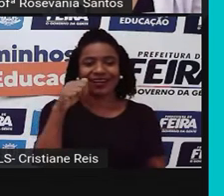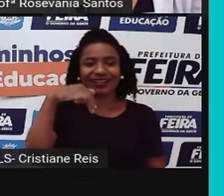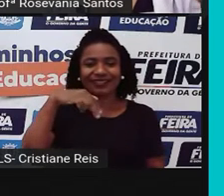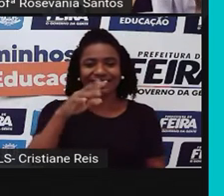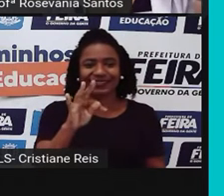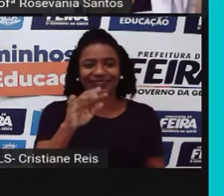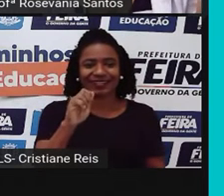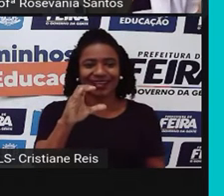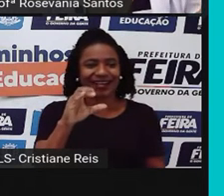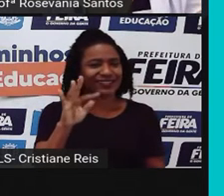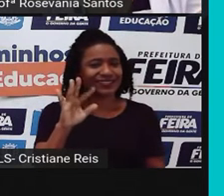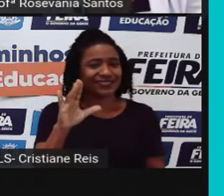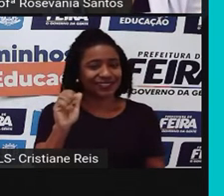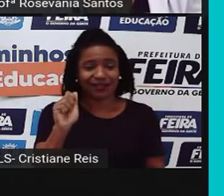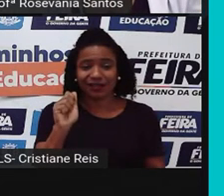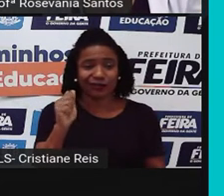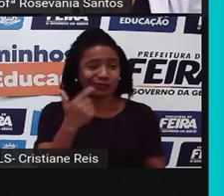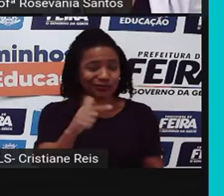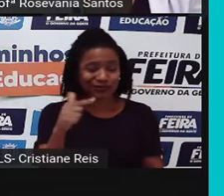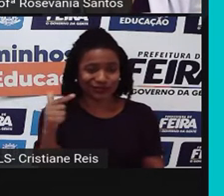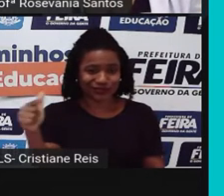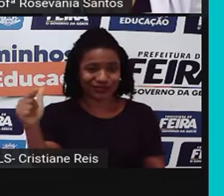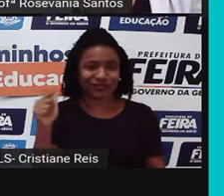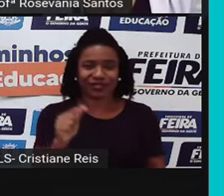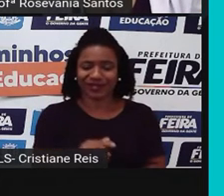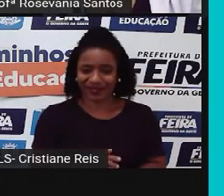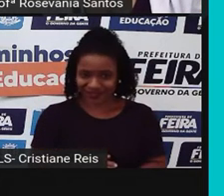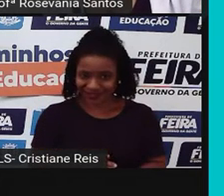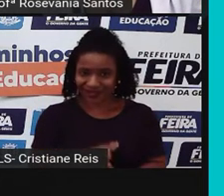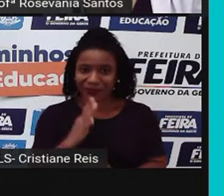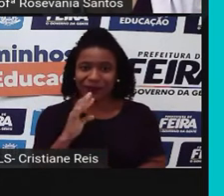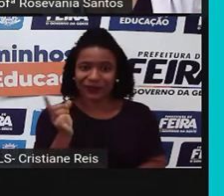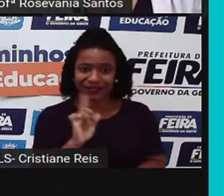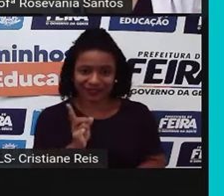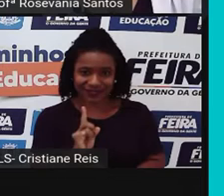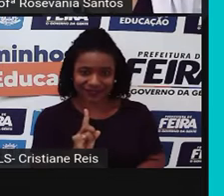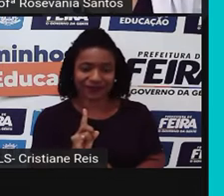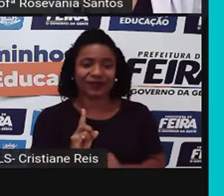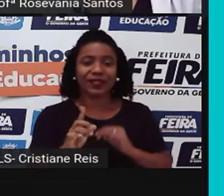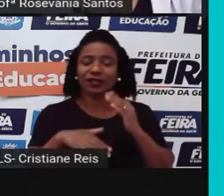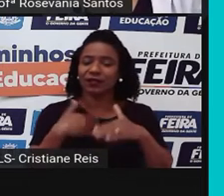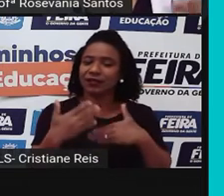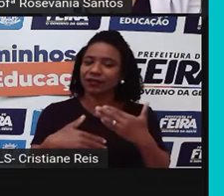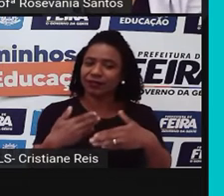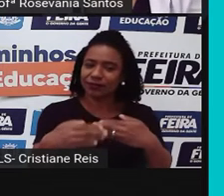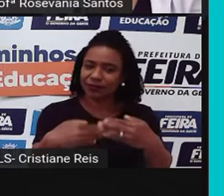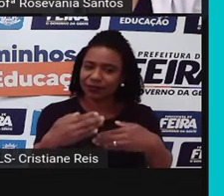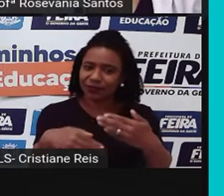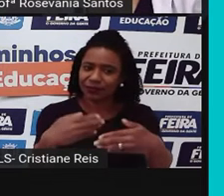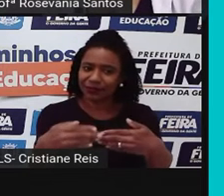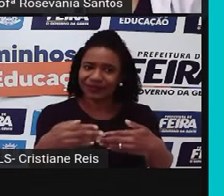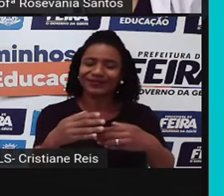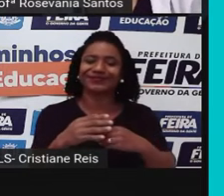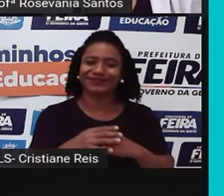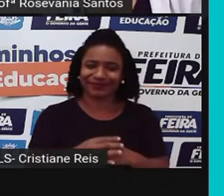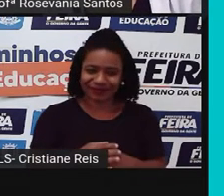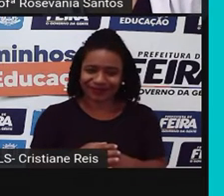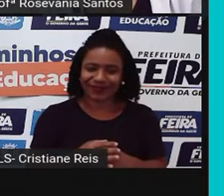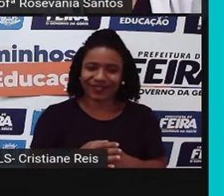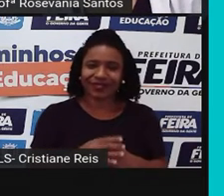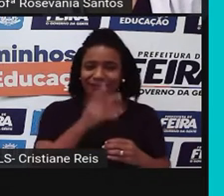nem vestígio, nem conhecimento, né, sobre a Antártida. Aí, com o processo, nos famosos processos